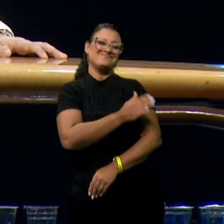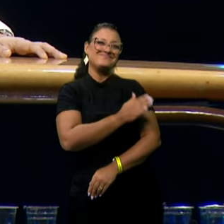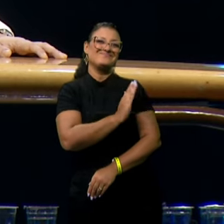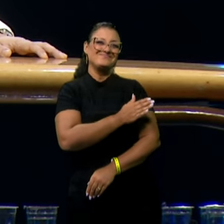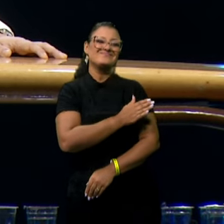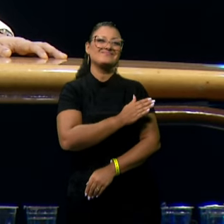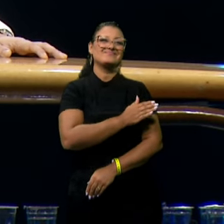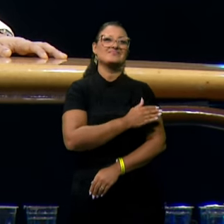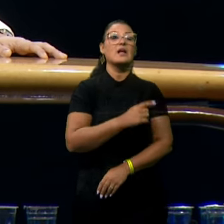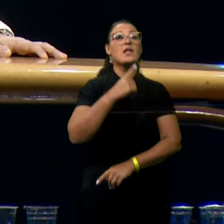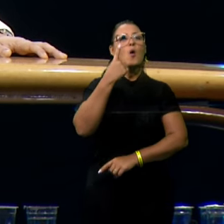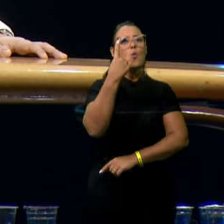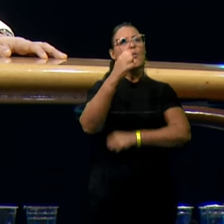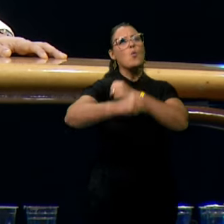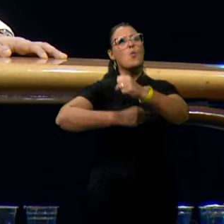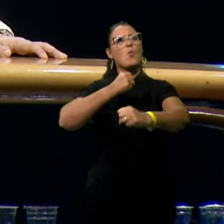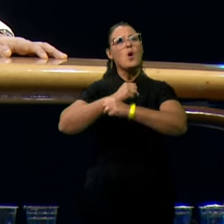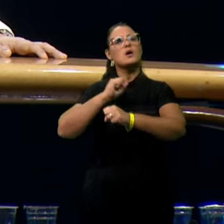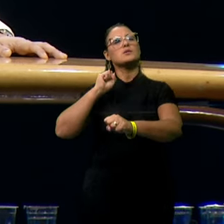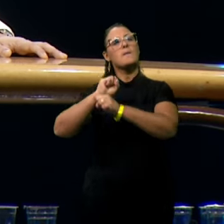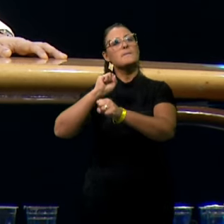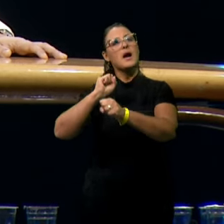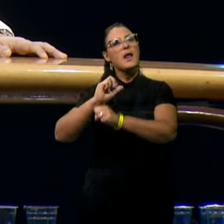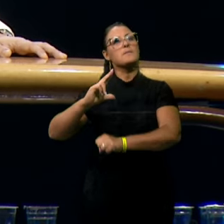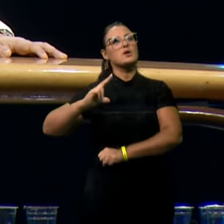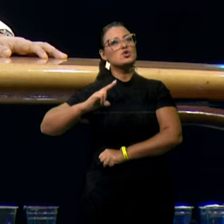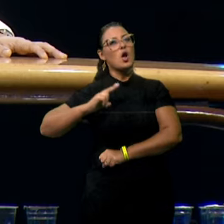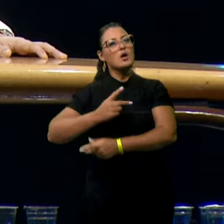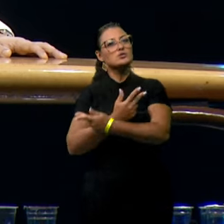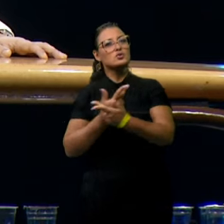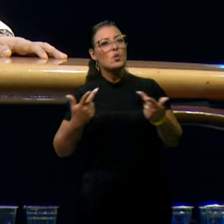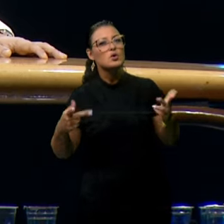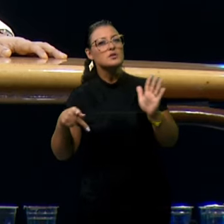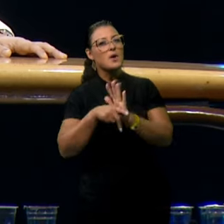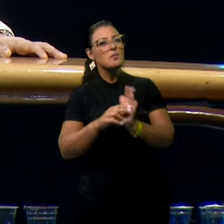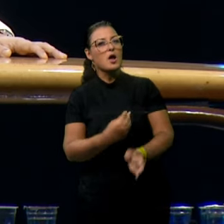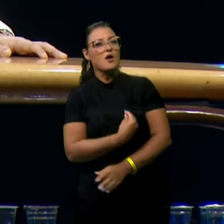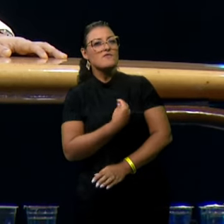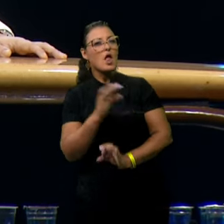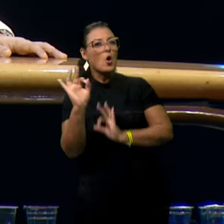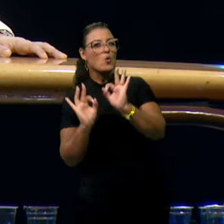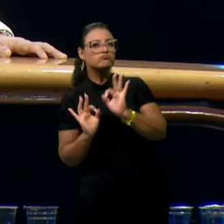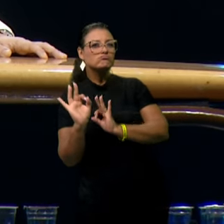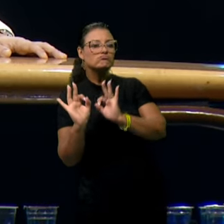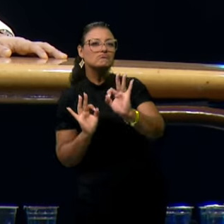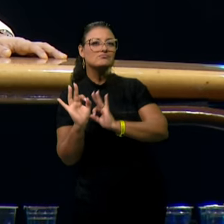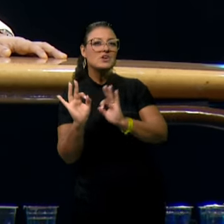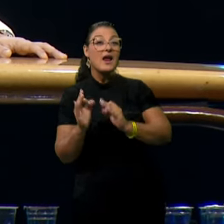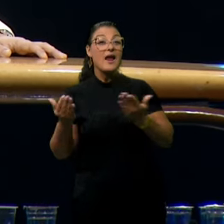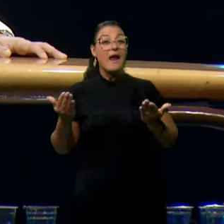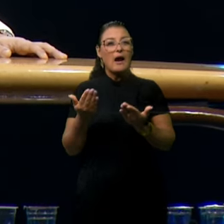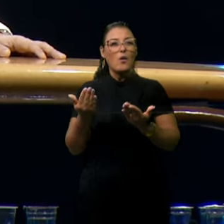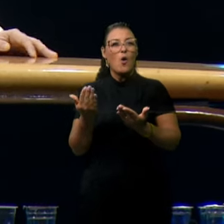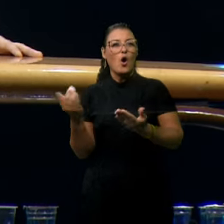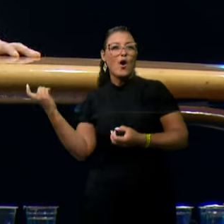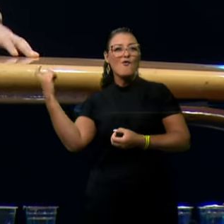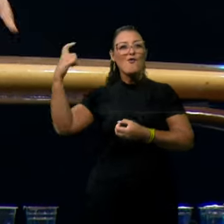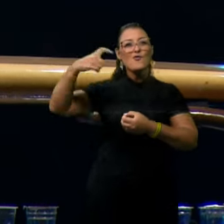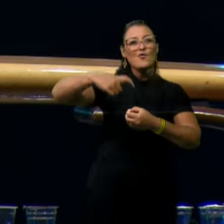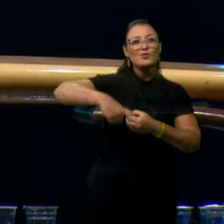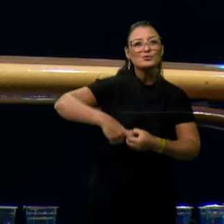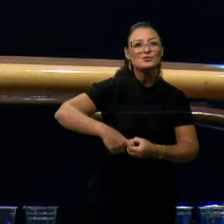até que tomei esse tempo para para mim e pronto Voltaremos com muito mais para derramar dentro da nação